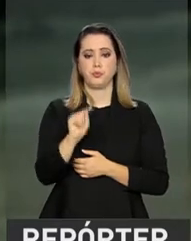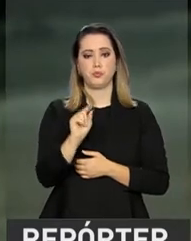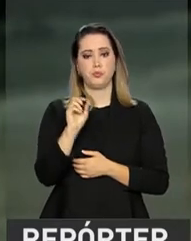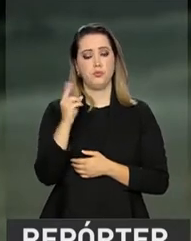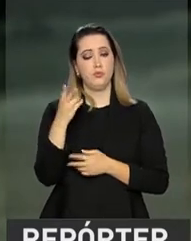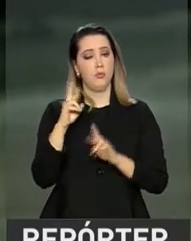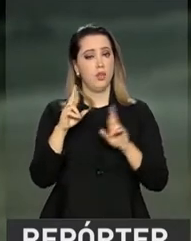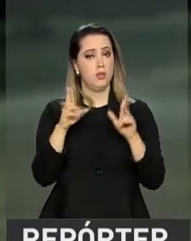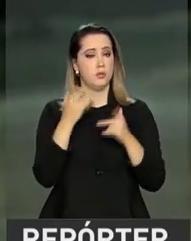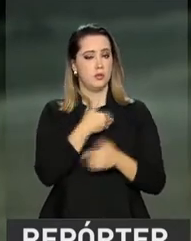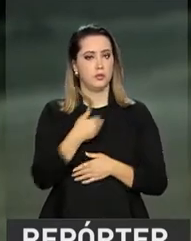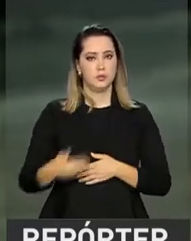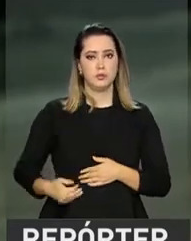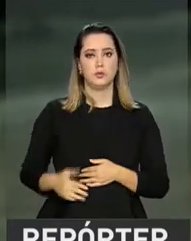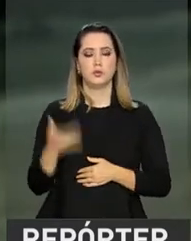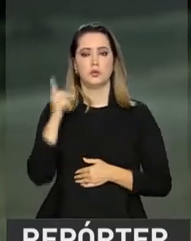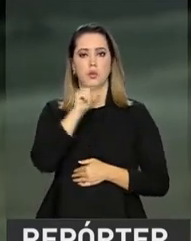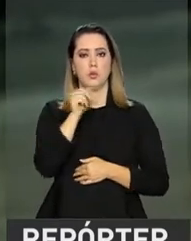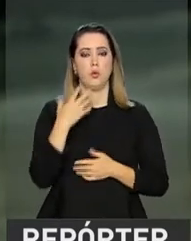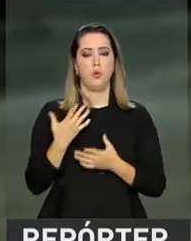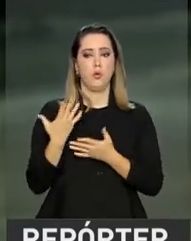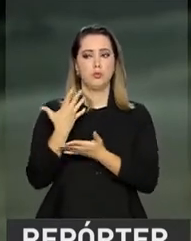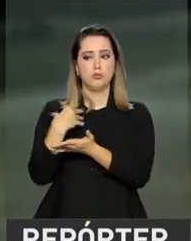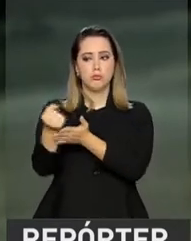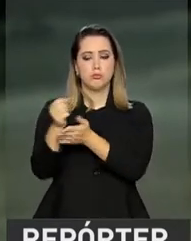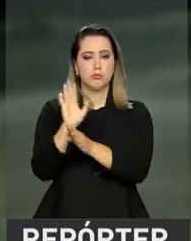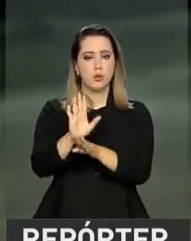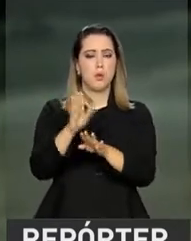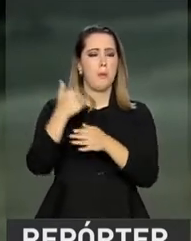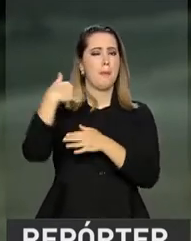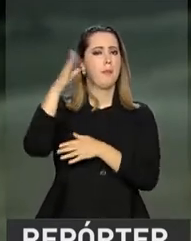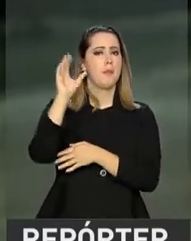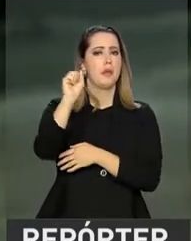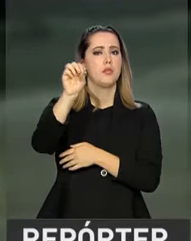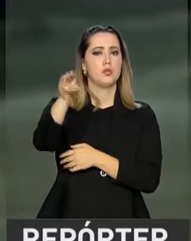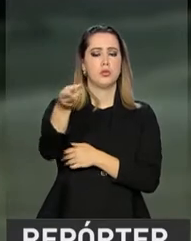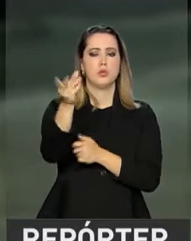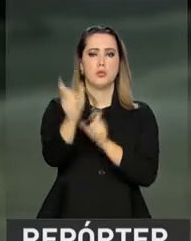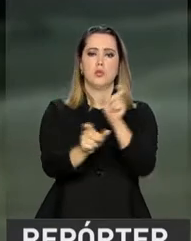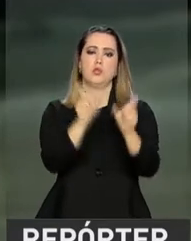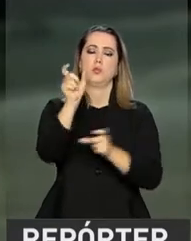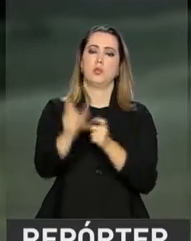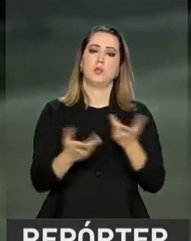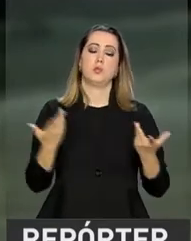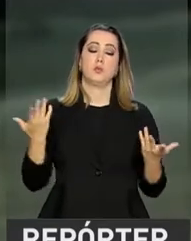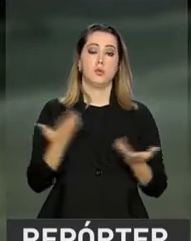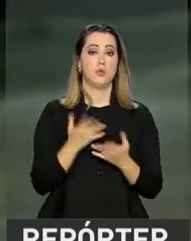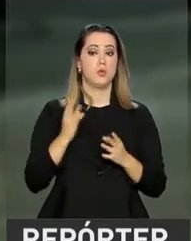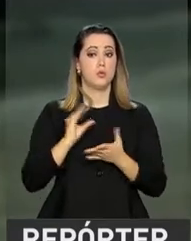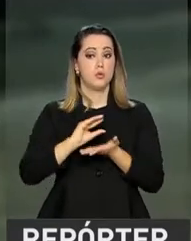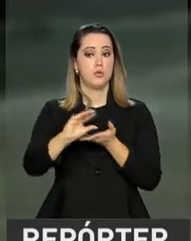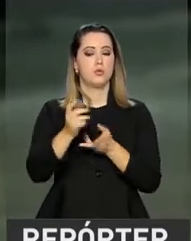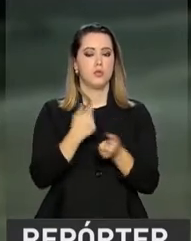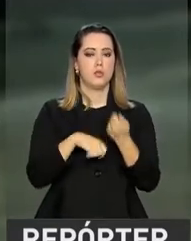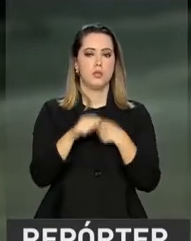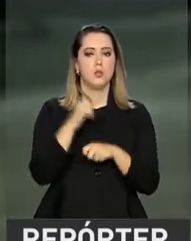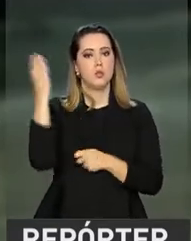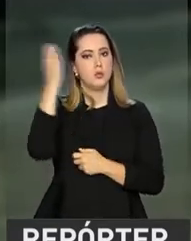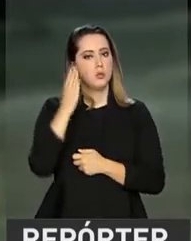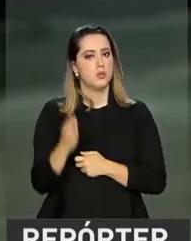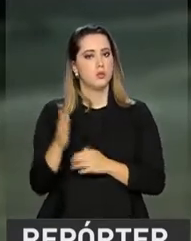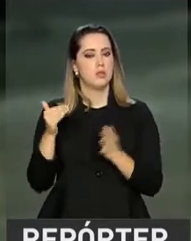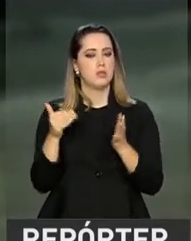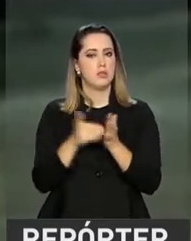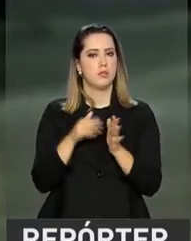expectativa do governo é alcançar com a medida cerca de 8 milhões de pessoas e injetar na economia brasileira